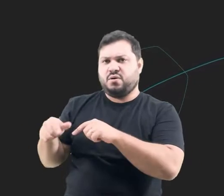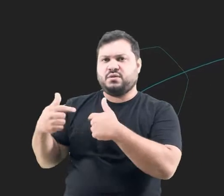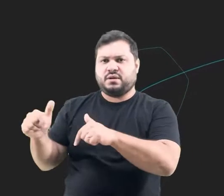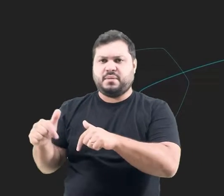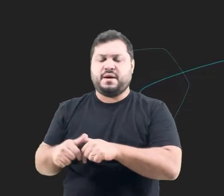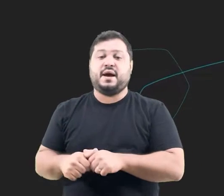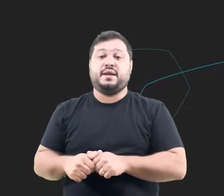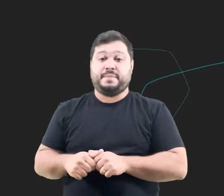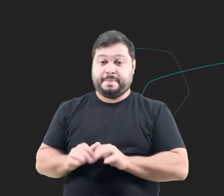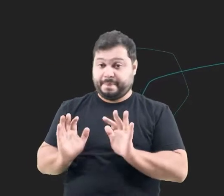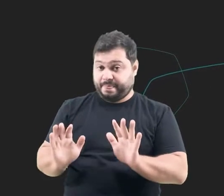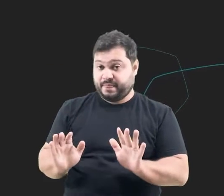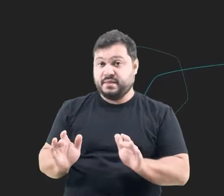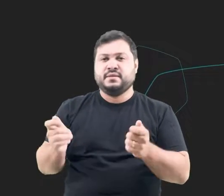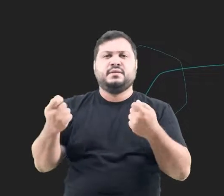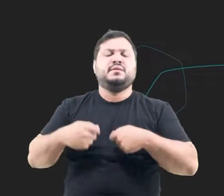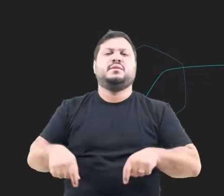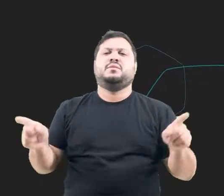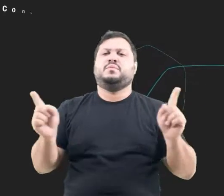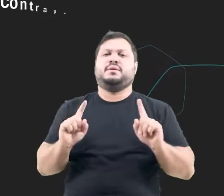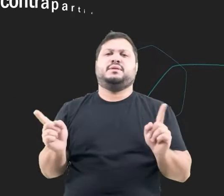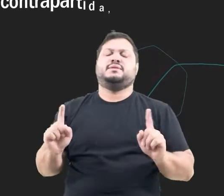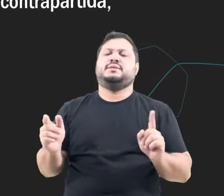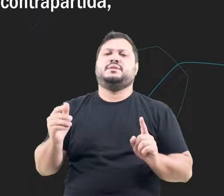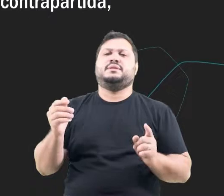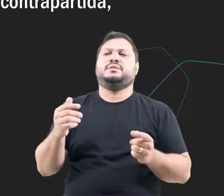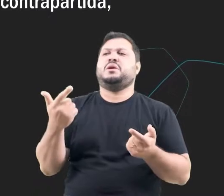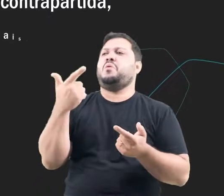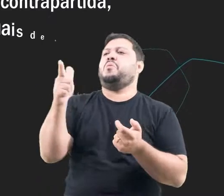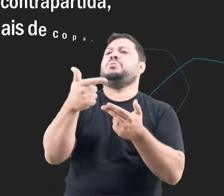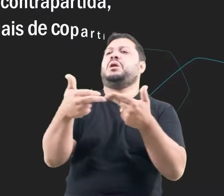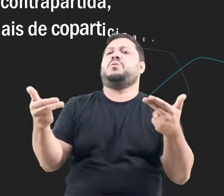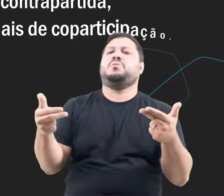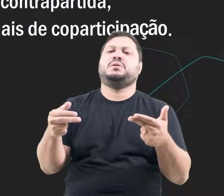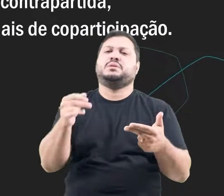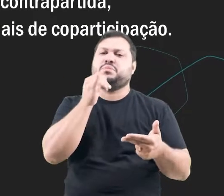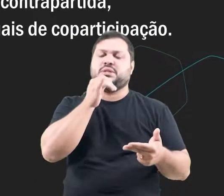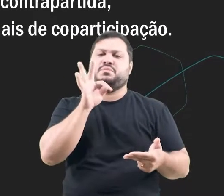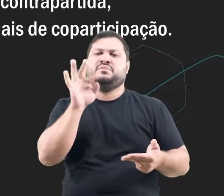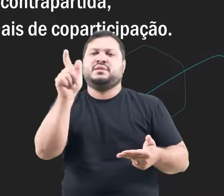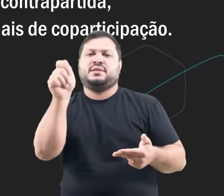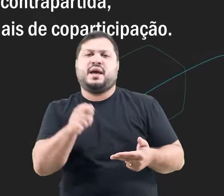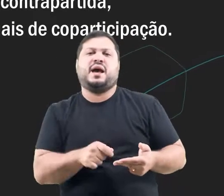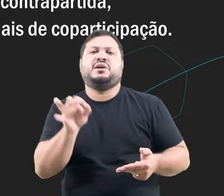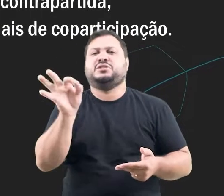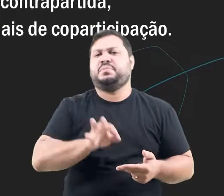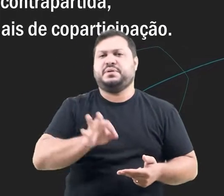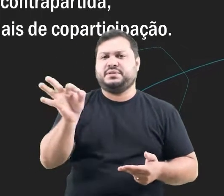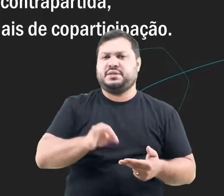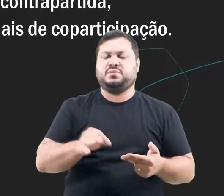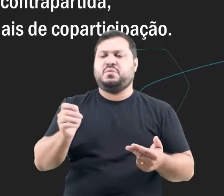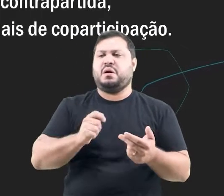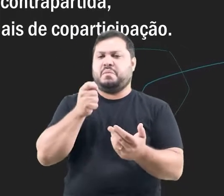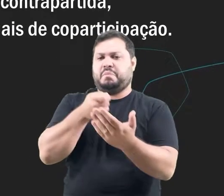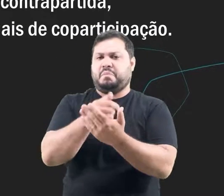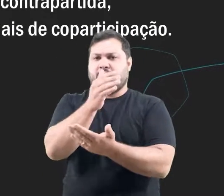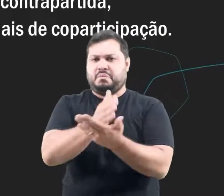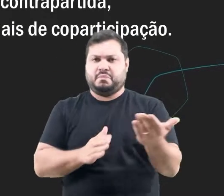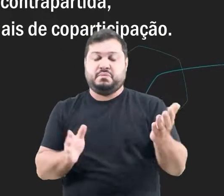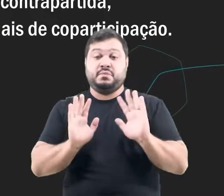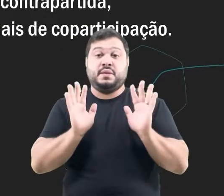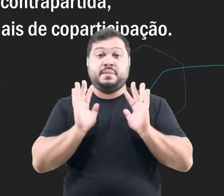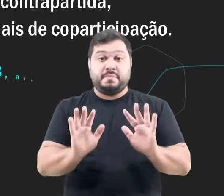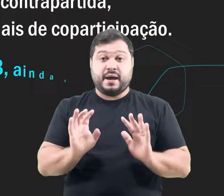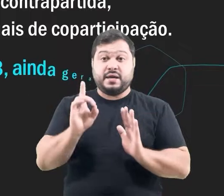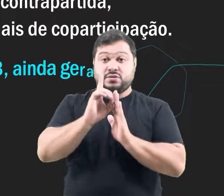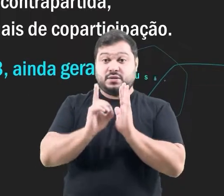onde trabalha. Via de regra, não há necessidade de contrapartida, como taxas ou percentuais de coparticipação.